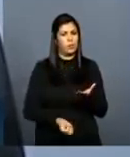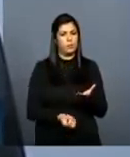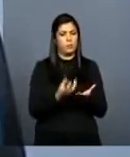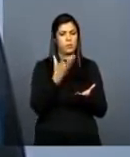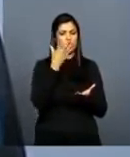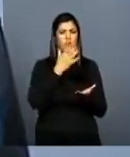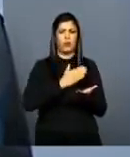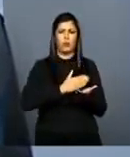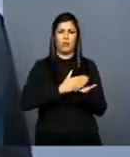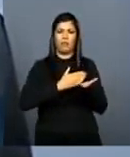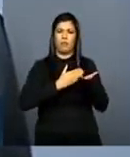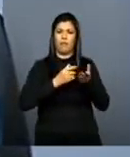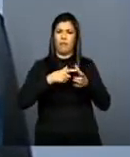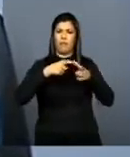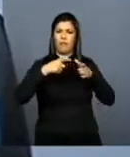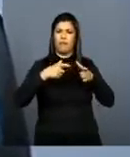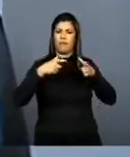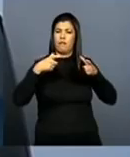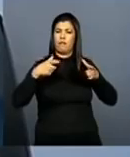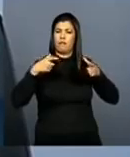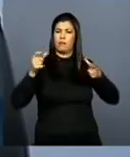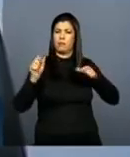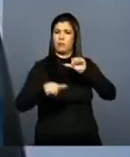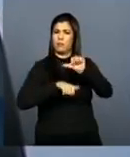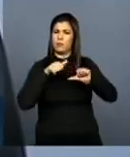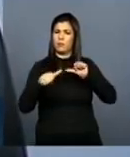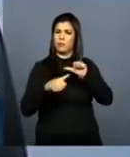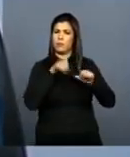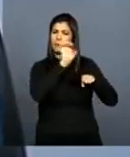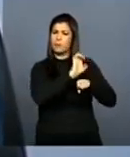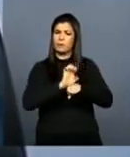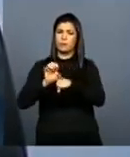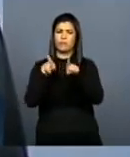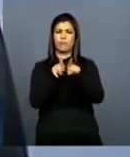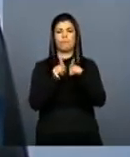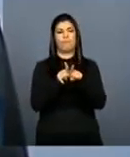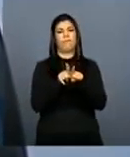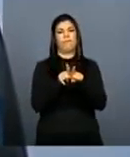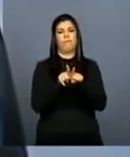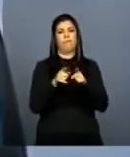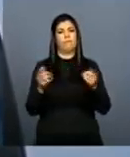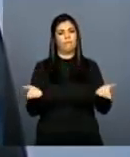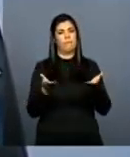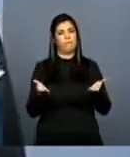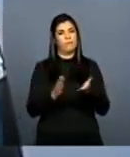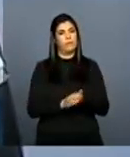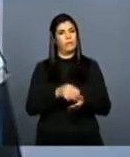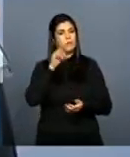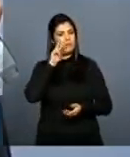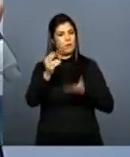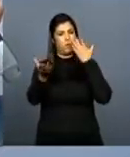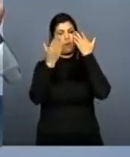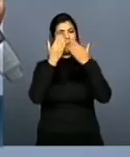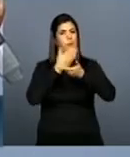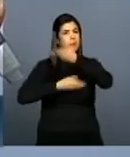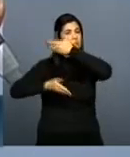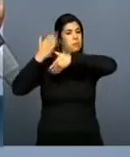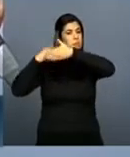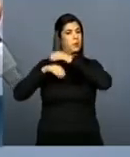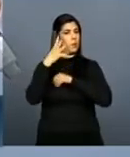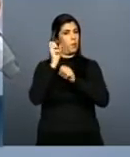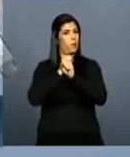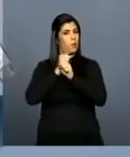muita criação, de muita inovação, de muita transformação do Estado. E hoje a gente olha para trás nesses